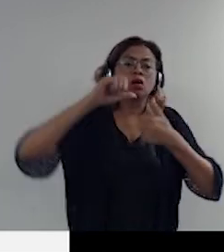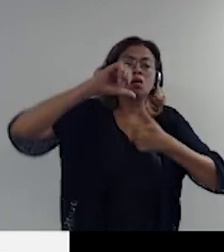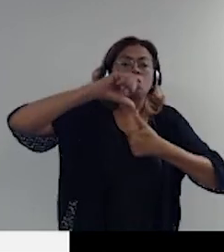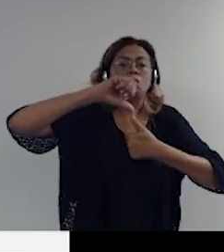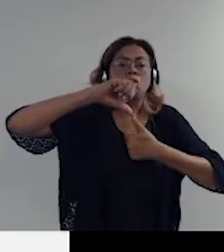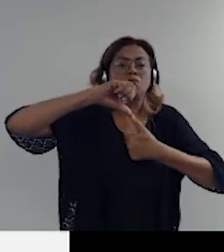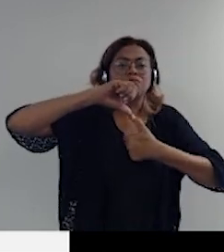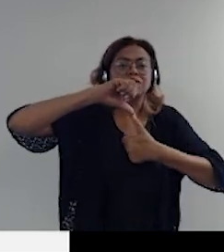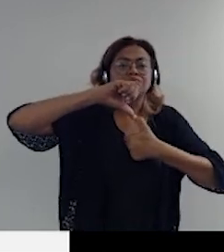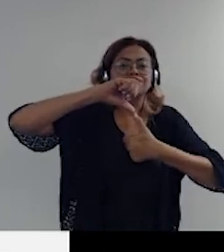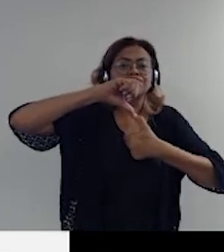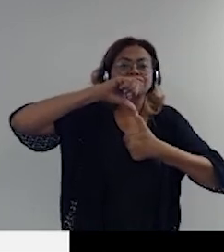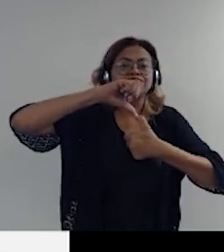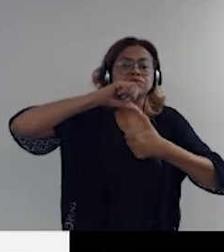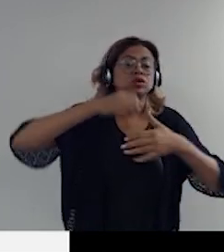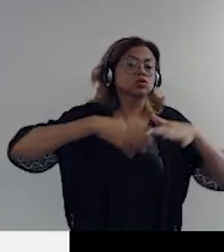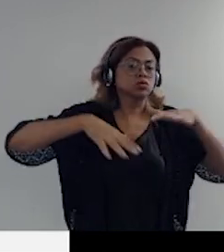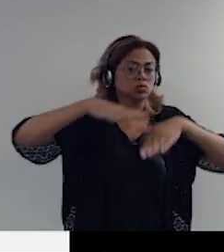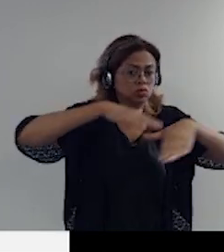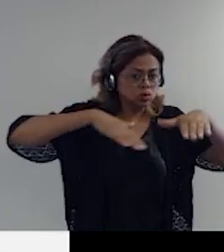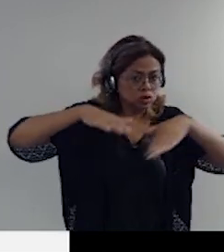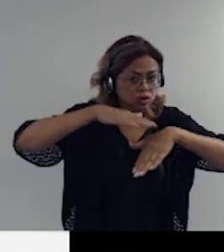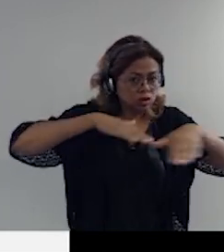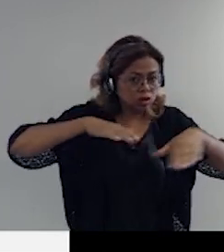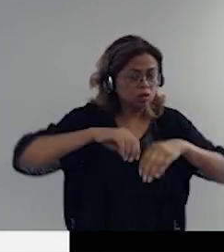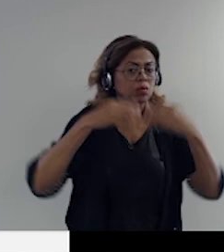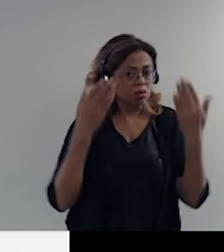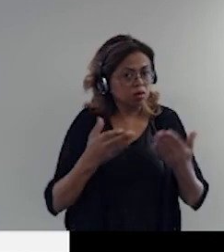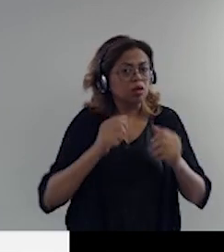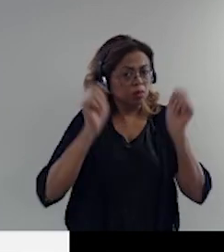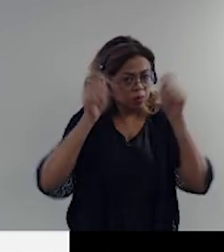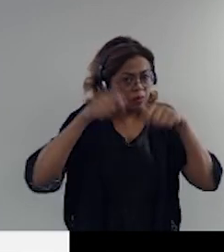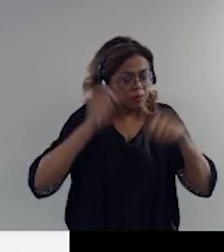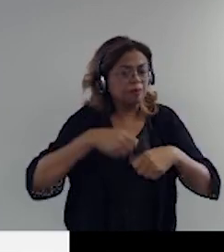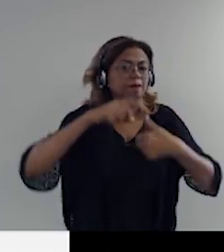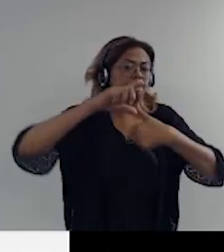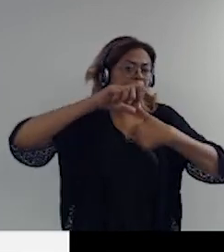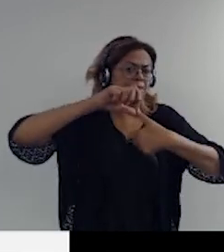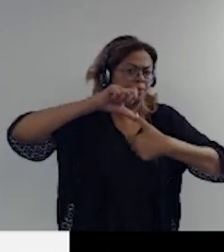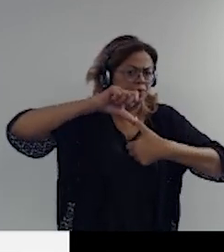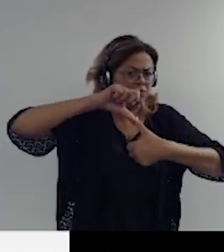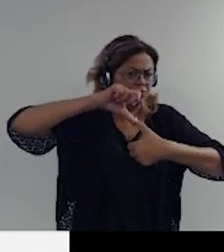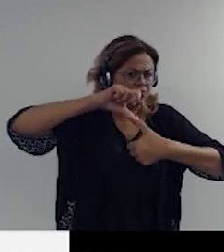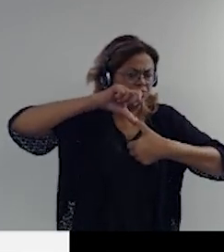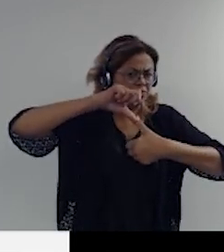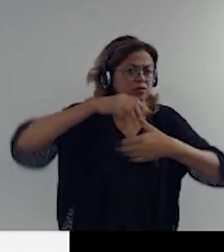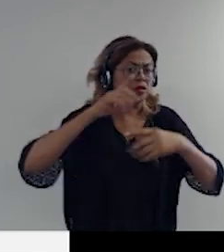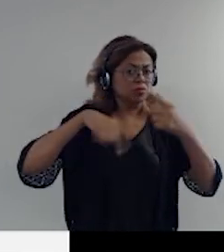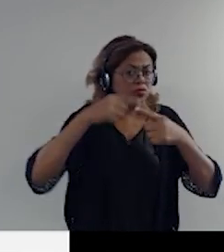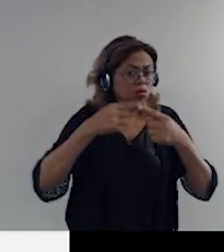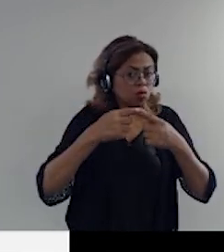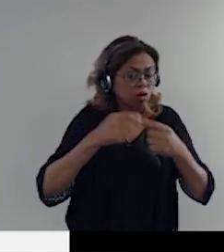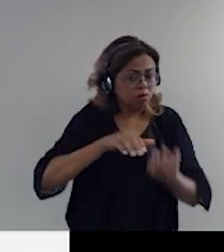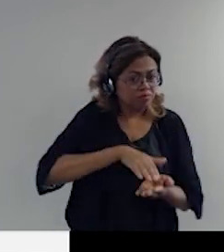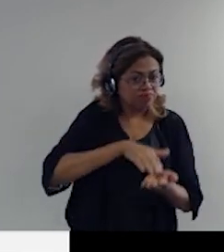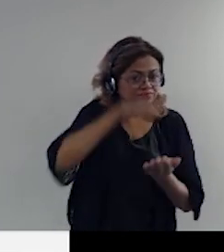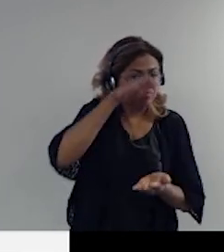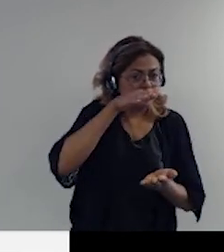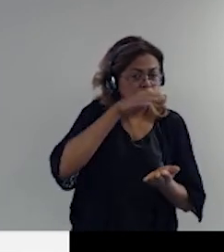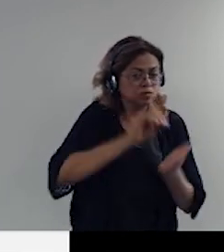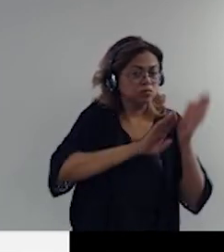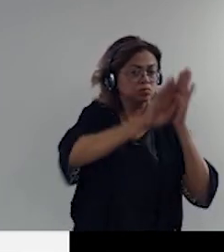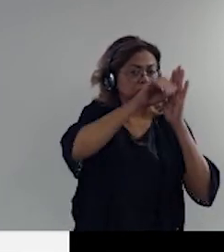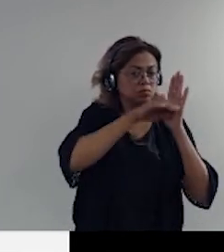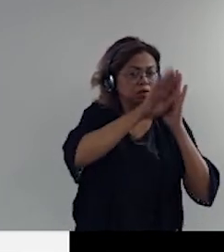E quando eu digo resiliência, é resiliência de capacidade mesmo. Os volumes de negociação de